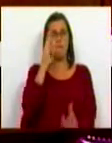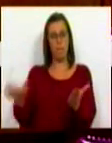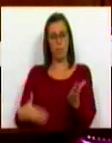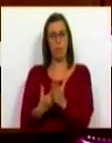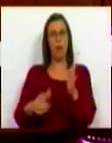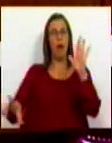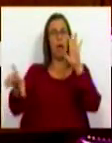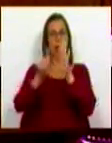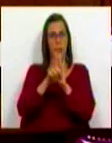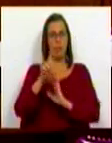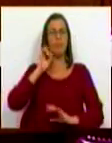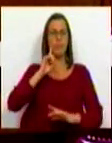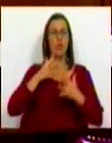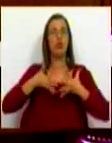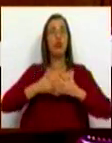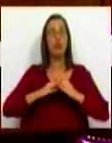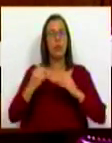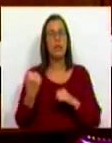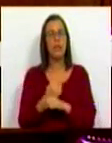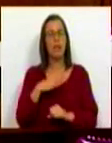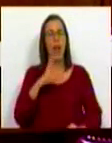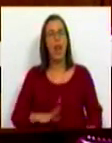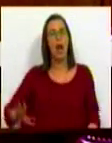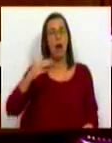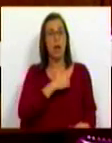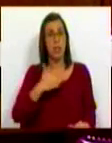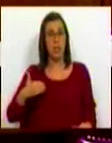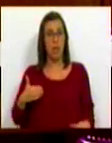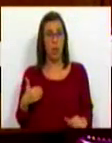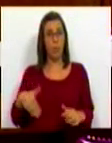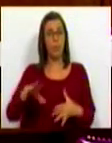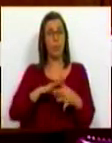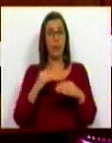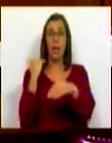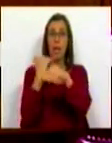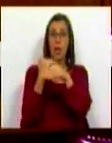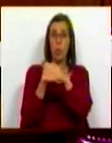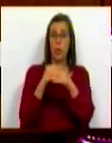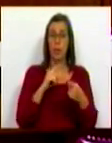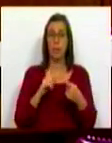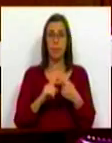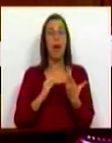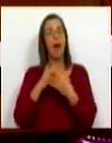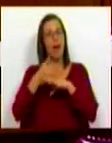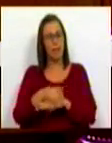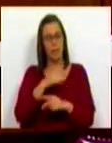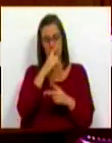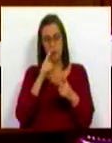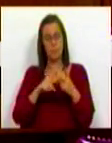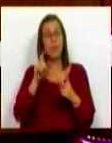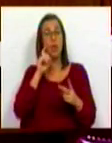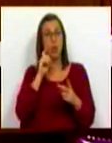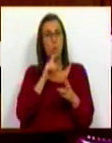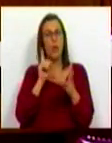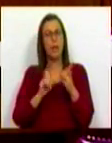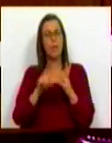lei de importância estruturante para o Serviço Nacional de Saúde, no âmbito da equidade, do acesso, da